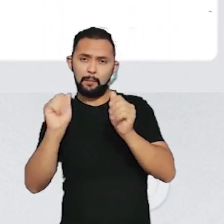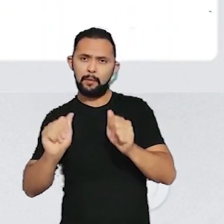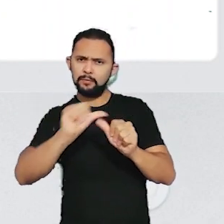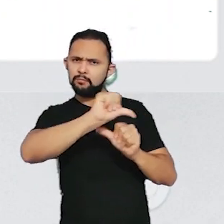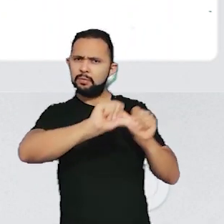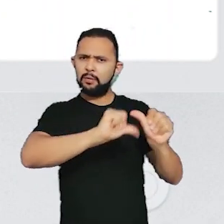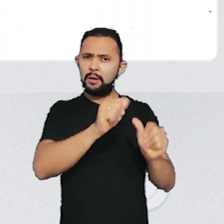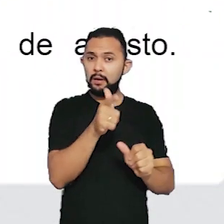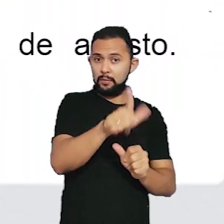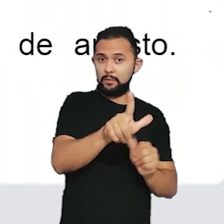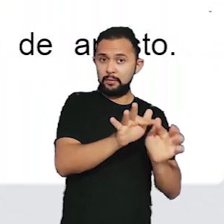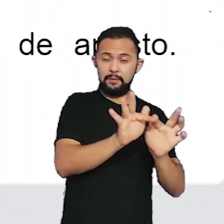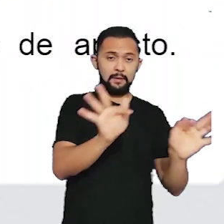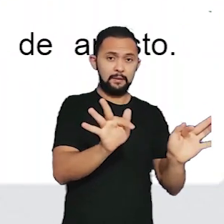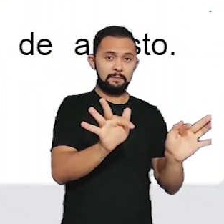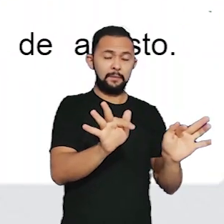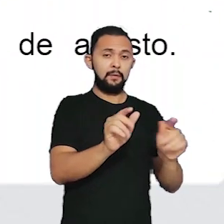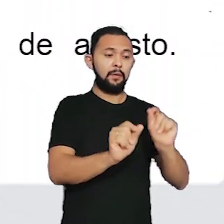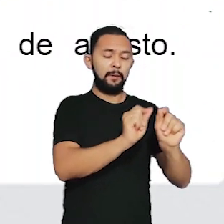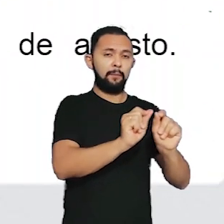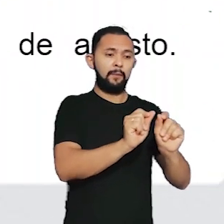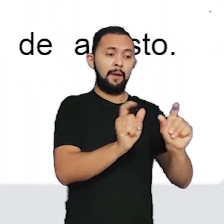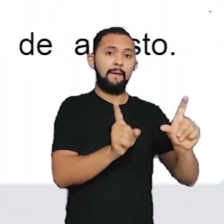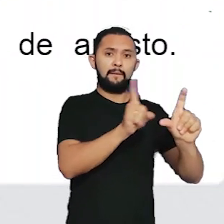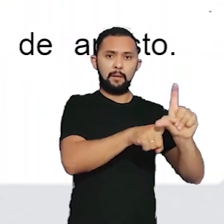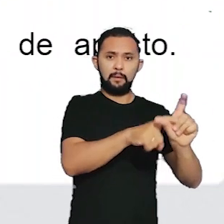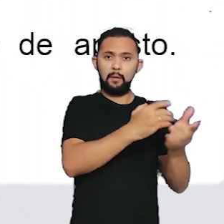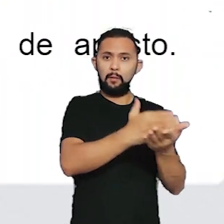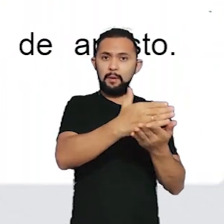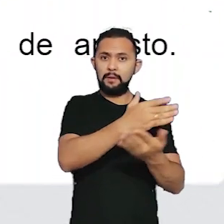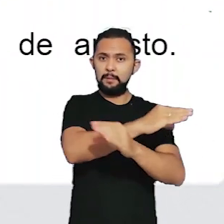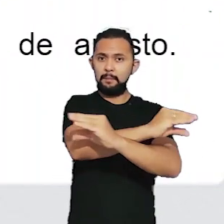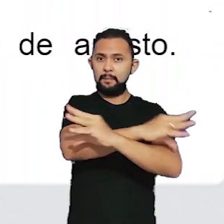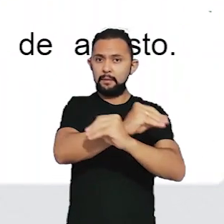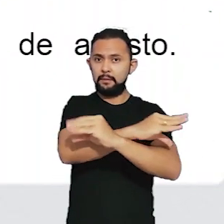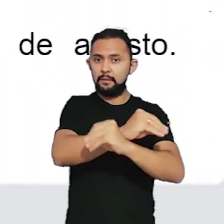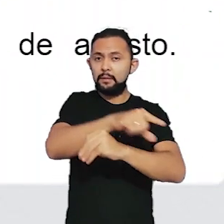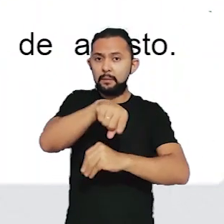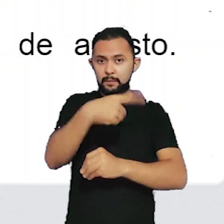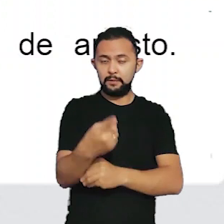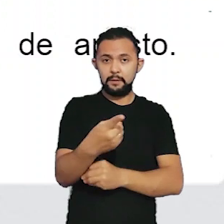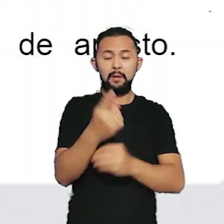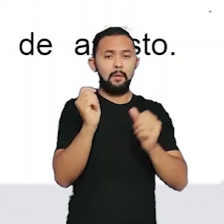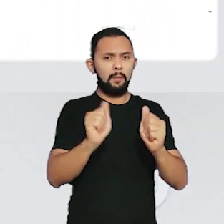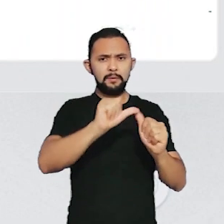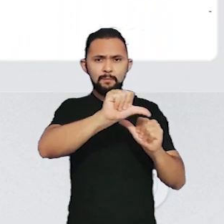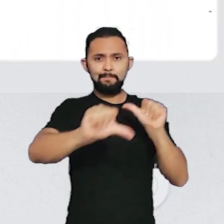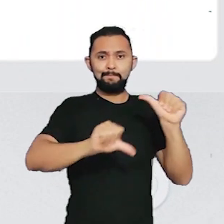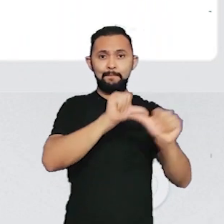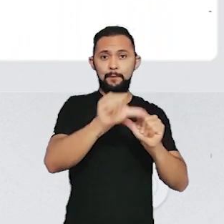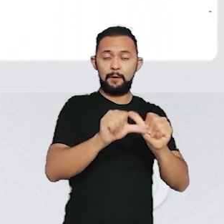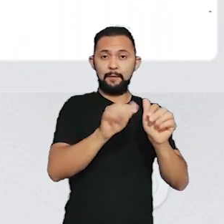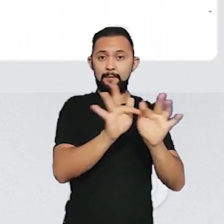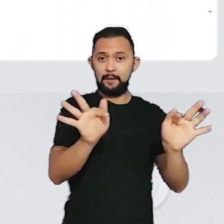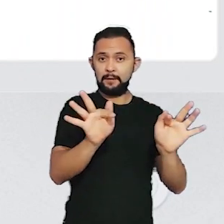a oração subordinada. A oração subordinada é aquela que é introduzida pela conjunção. Então, eu posso trocar toda a oração